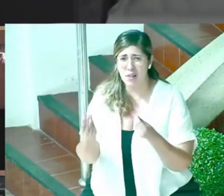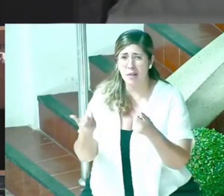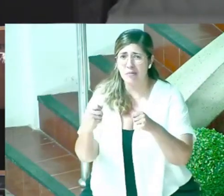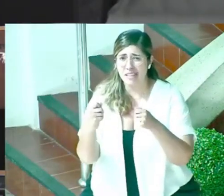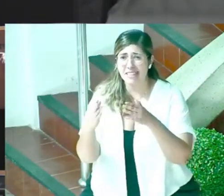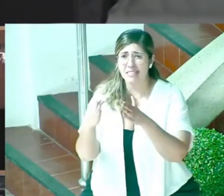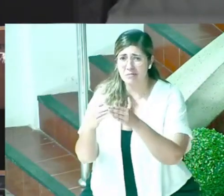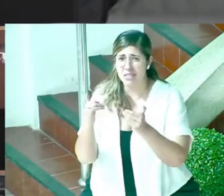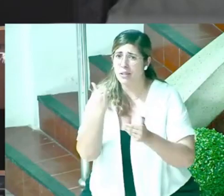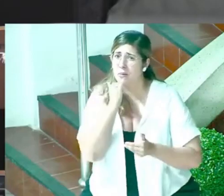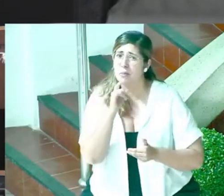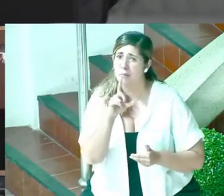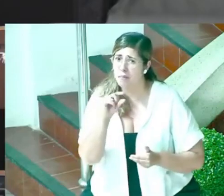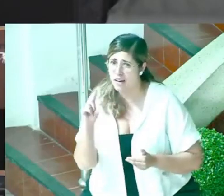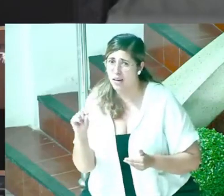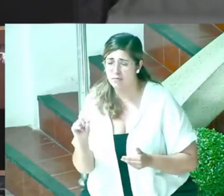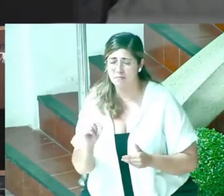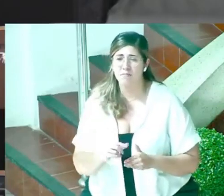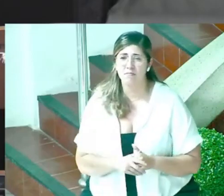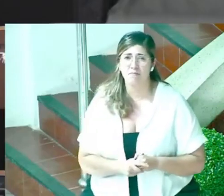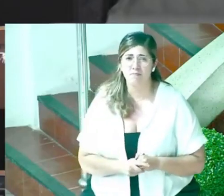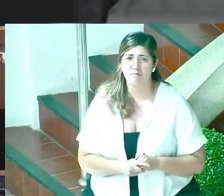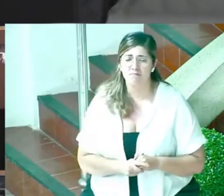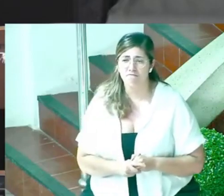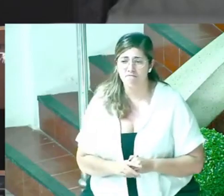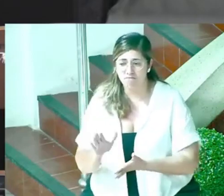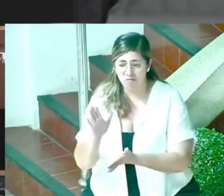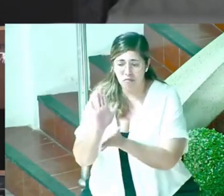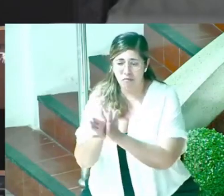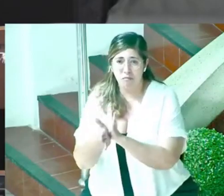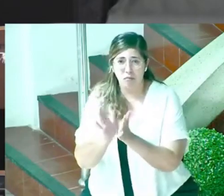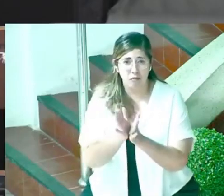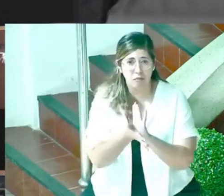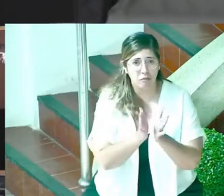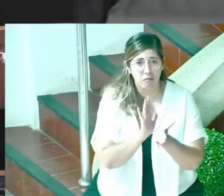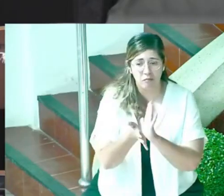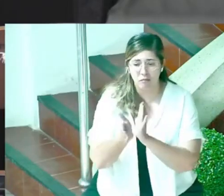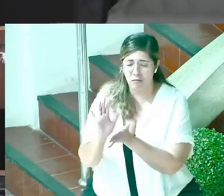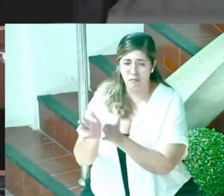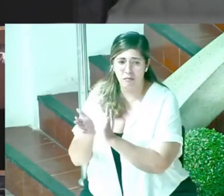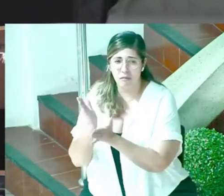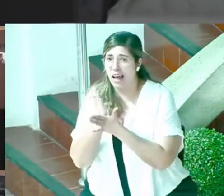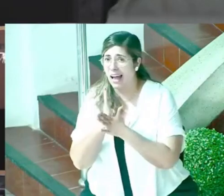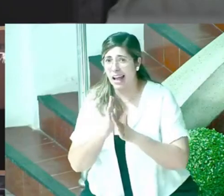do coração humano, amargurado pelas ofensas cometidas por outros,